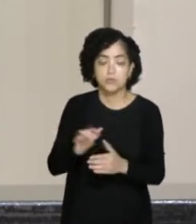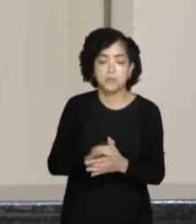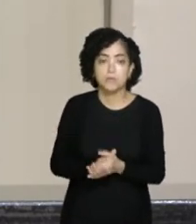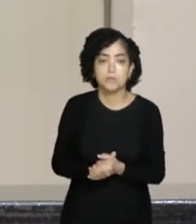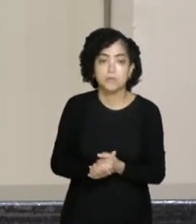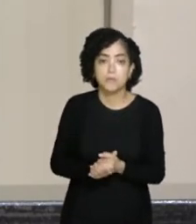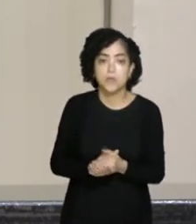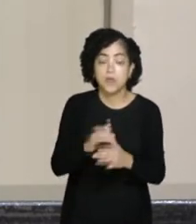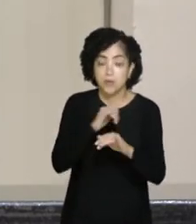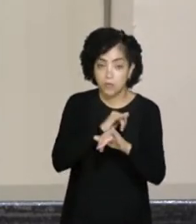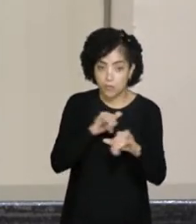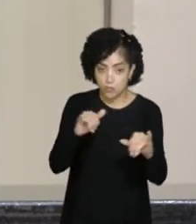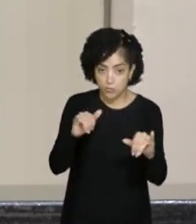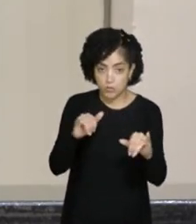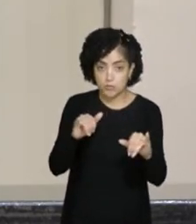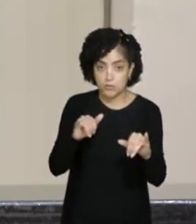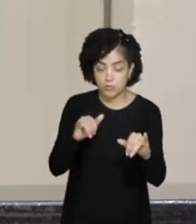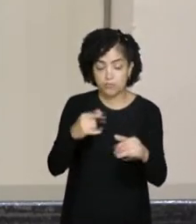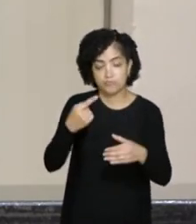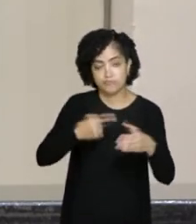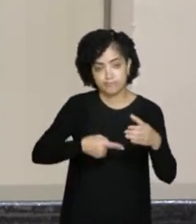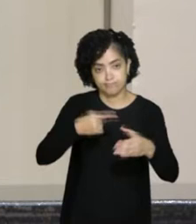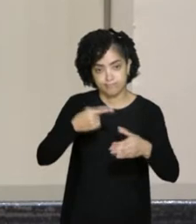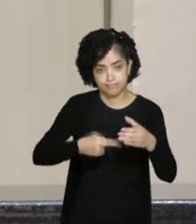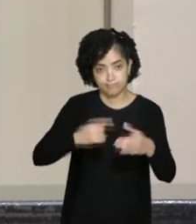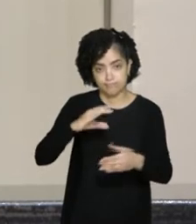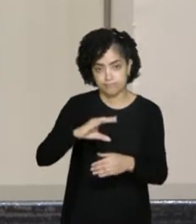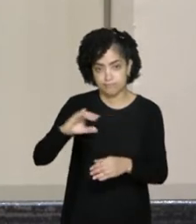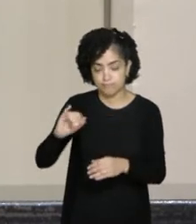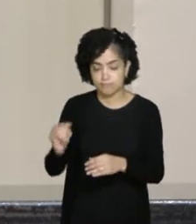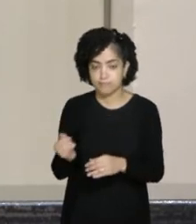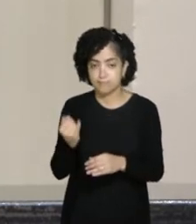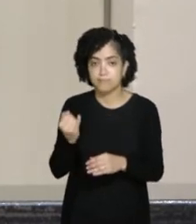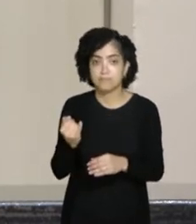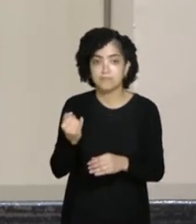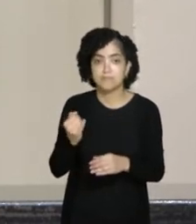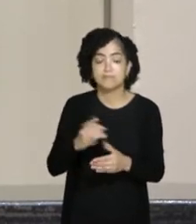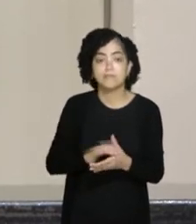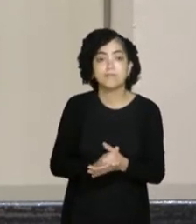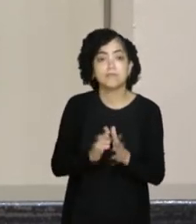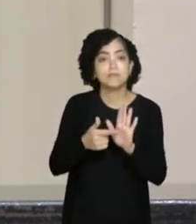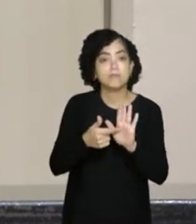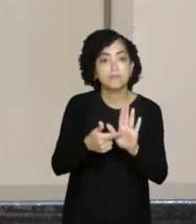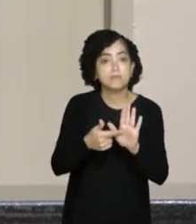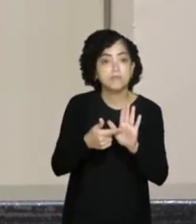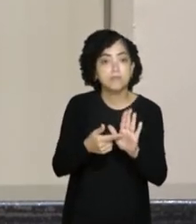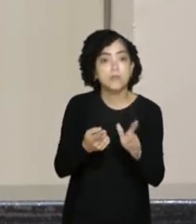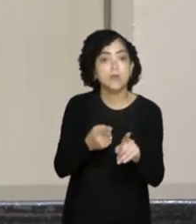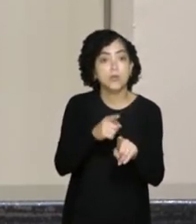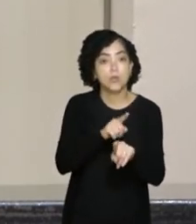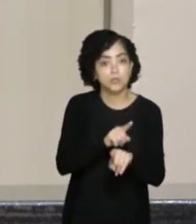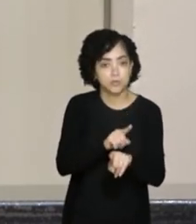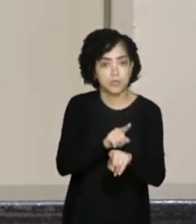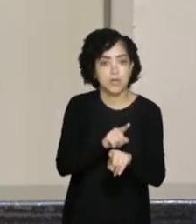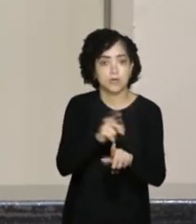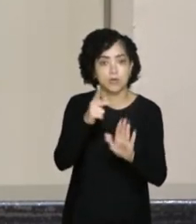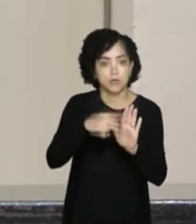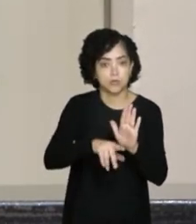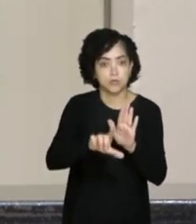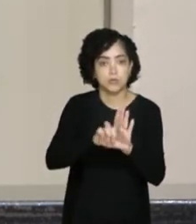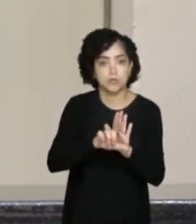presidente comunicou que a Comissão da Constituição e Justiça apresentou o parecer contrário aos projetos de